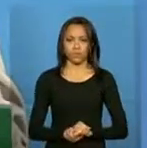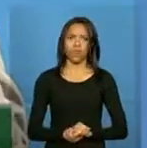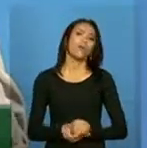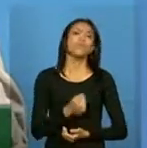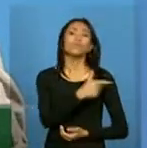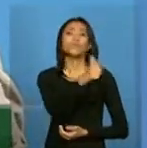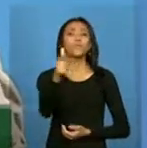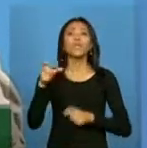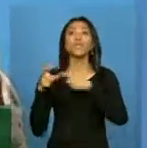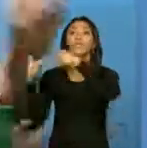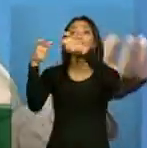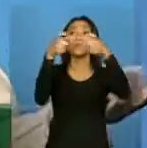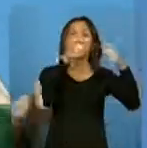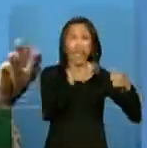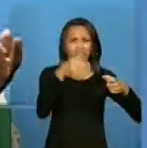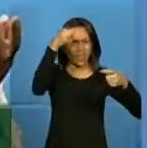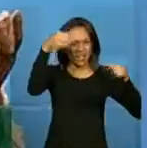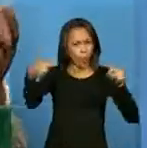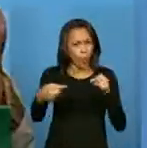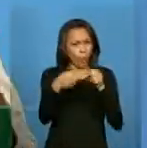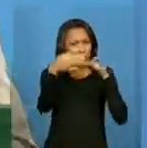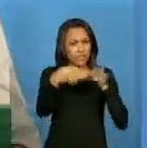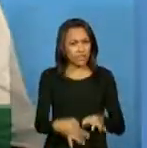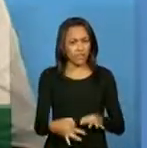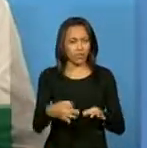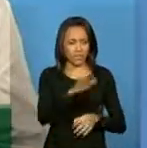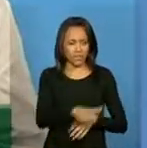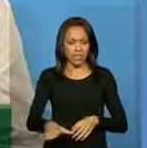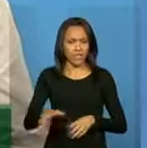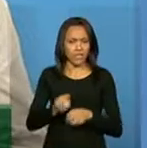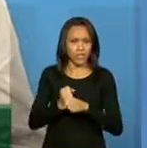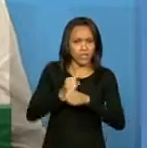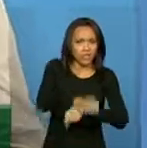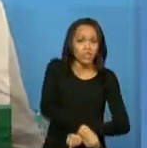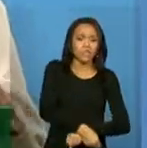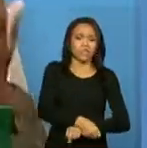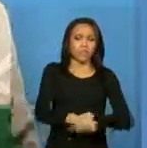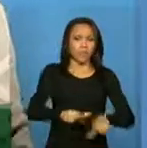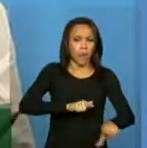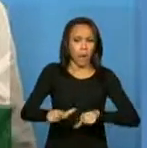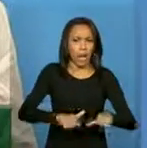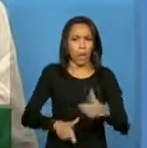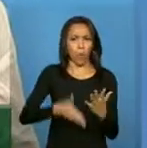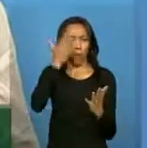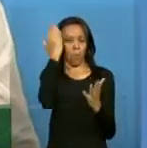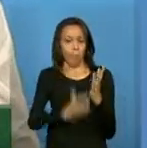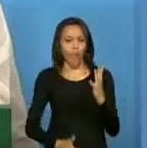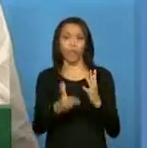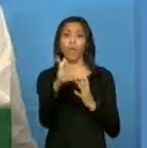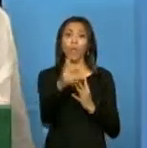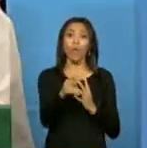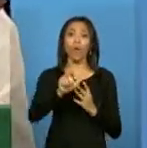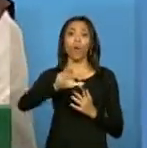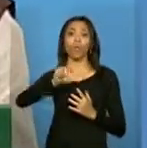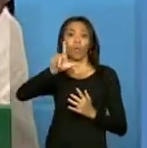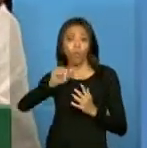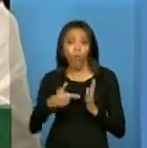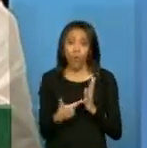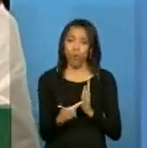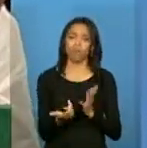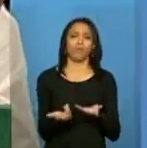Não existe nenhum lugar onde é certo que as crianças percam os seus órgãos ao trabalhar, como aconteceu com o presidente Lula, com seu dedo. Não